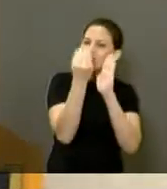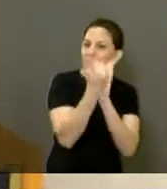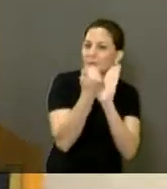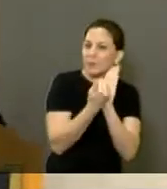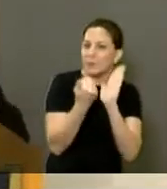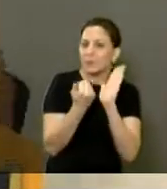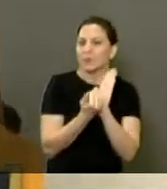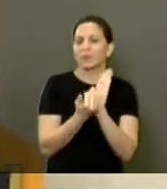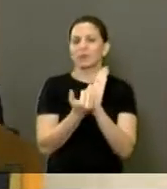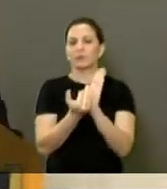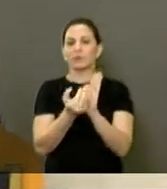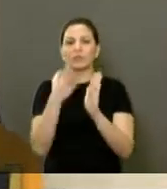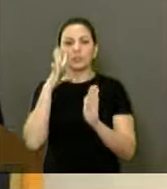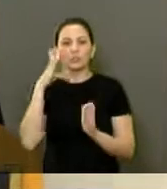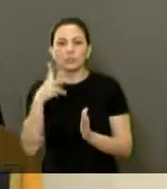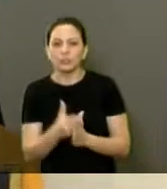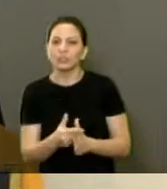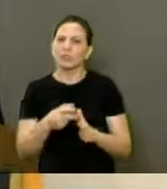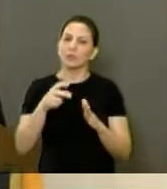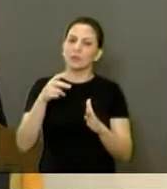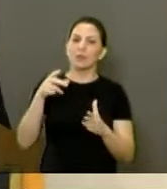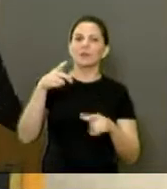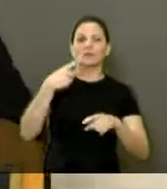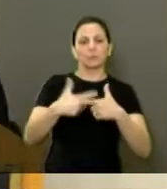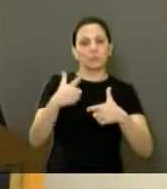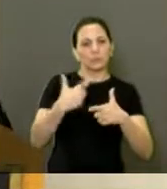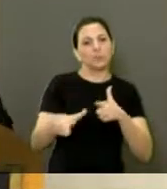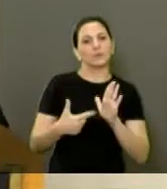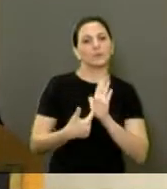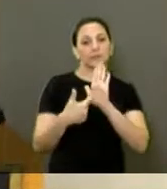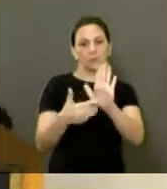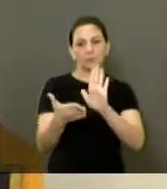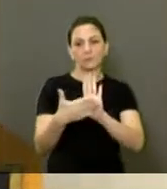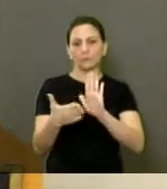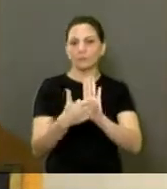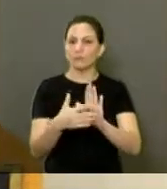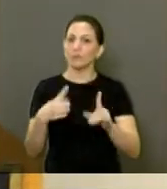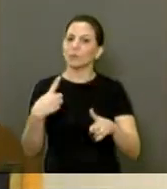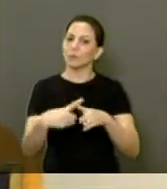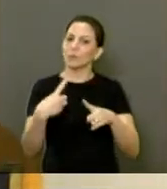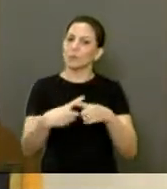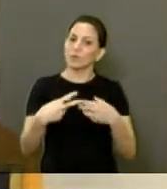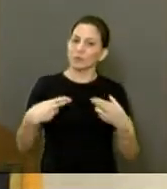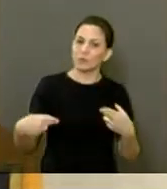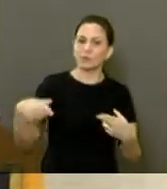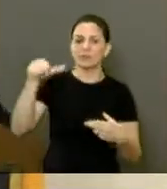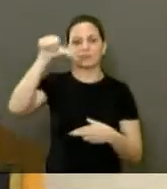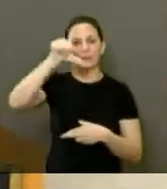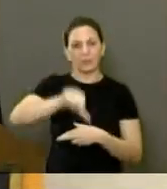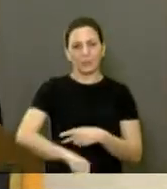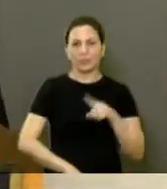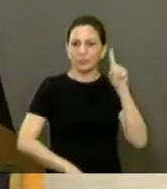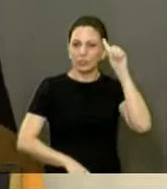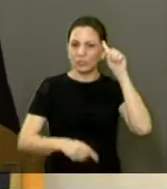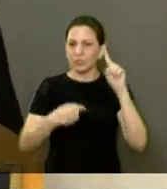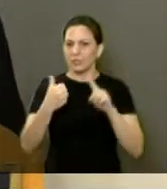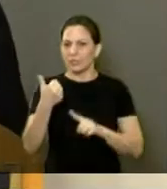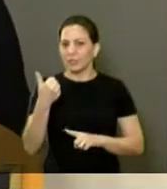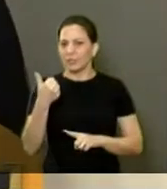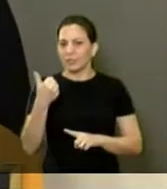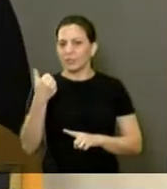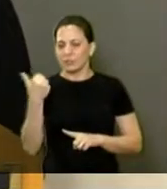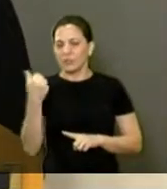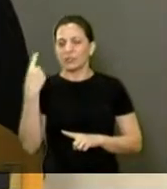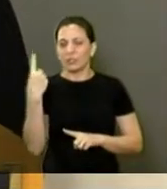a saída desta crise que está colocada. Porque os sinais não são bons. Dia 12 tem outro movimento